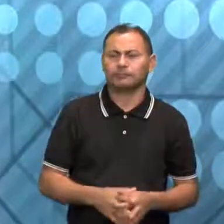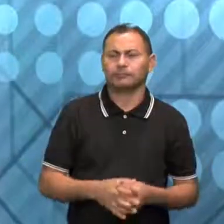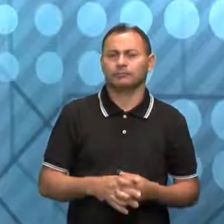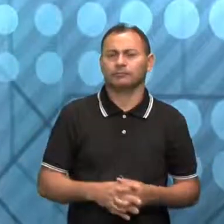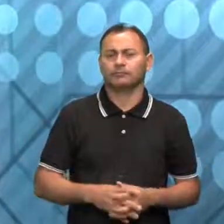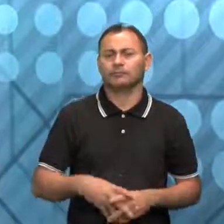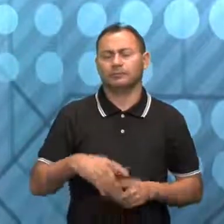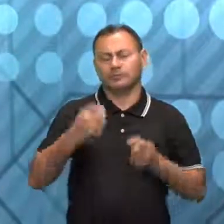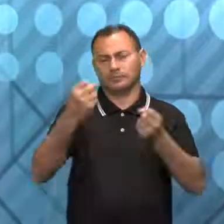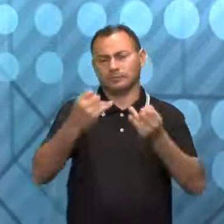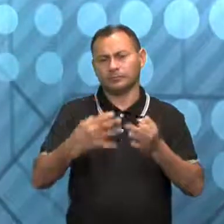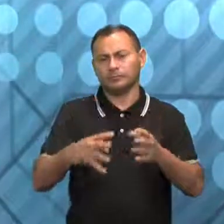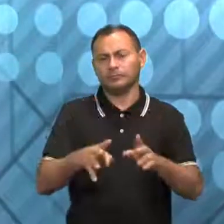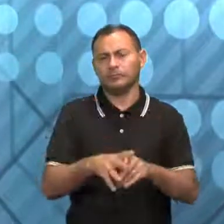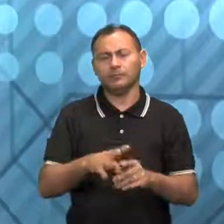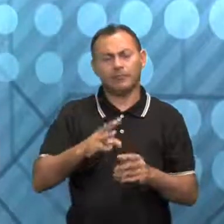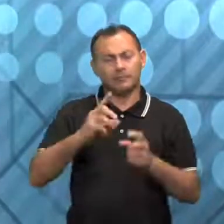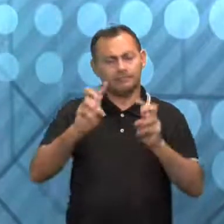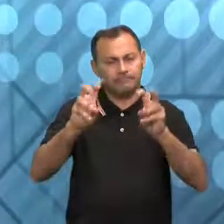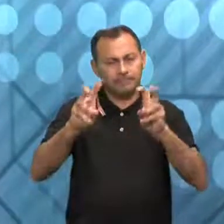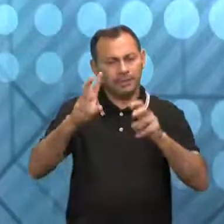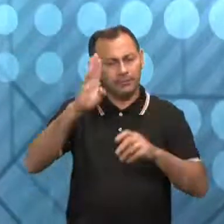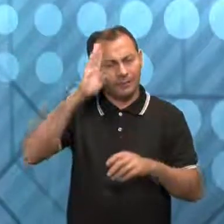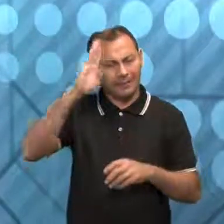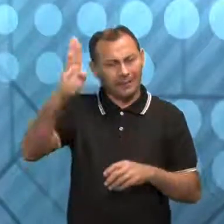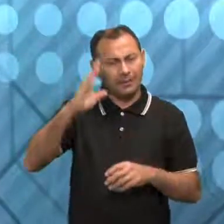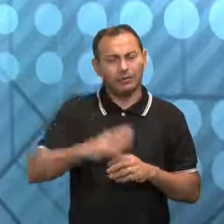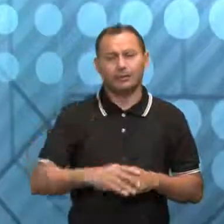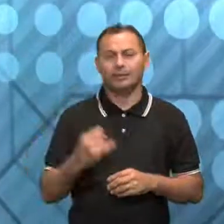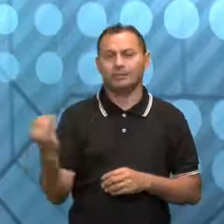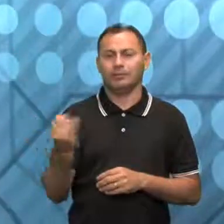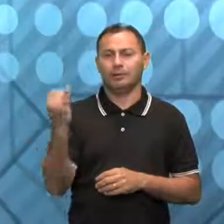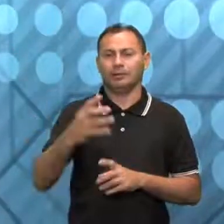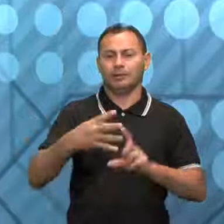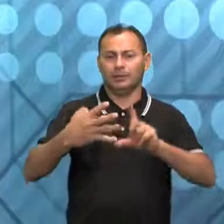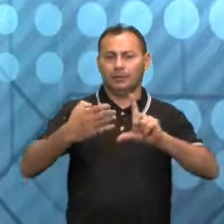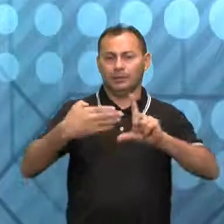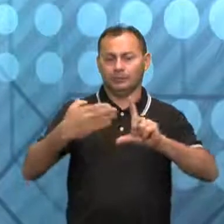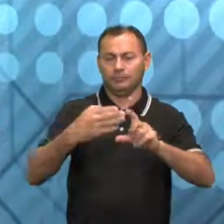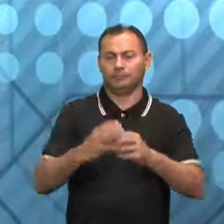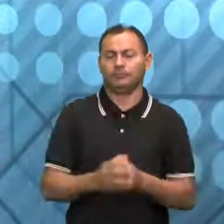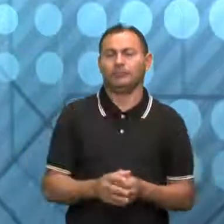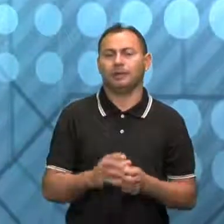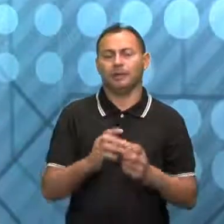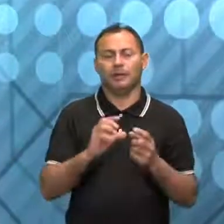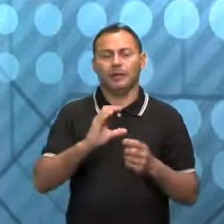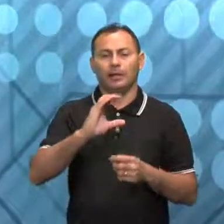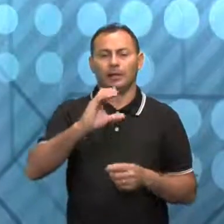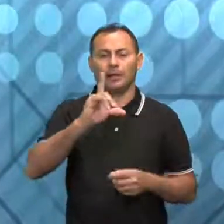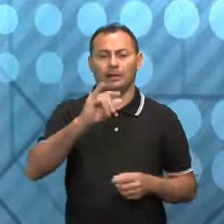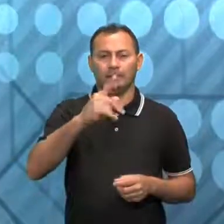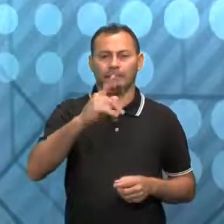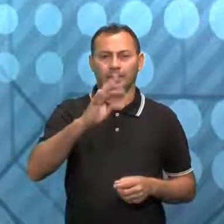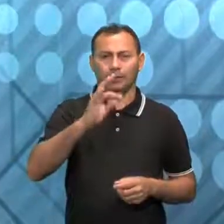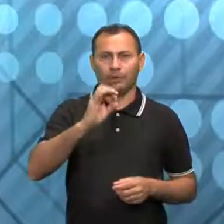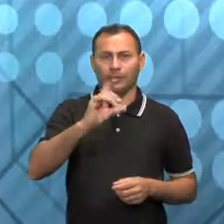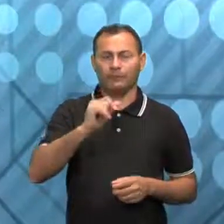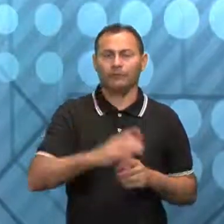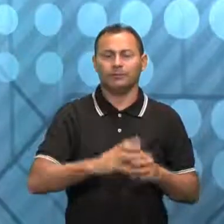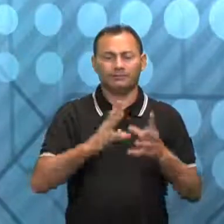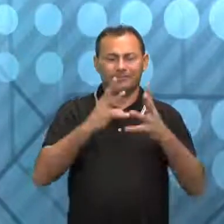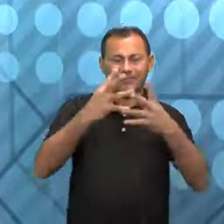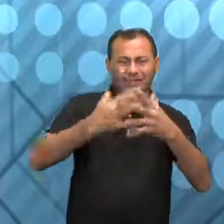de alguns assuntos fundamentais, alguns assuntos essenciais para a telecomunicação, como criptografia, ofuscação de